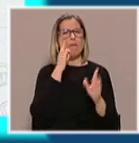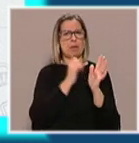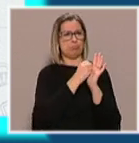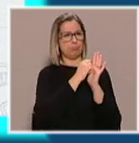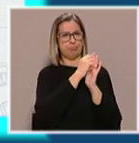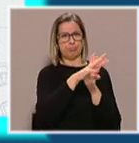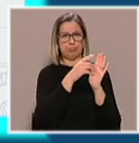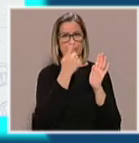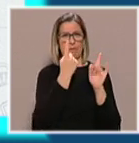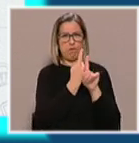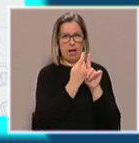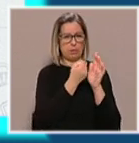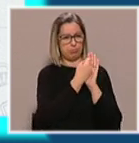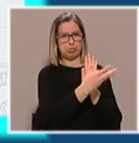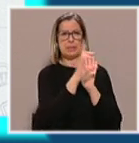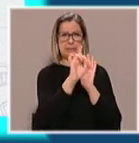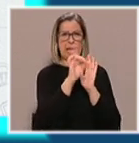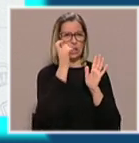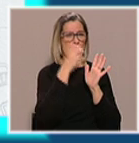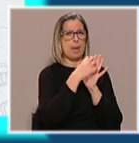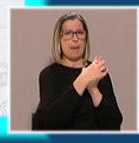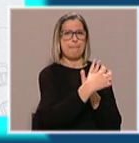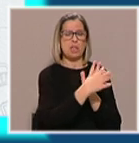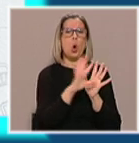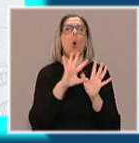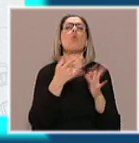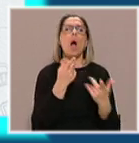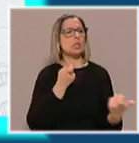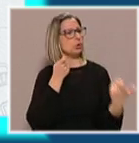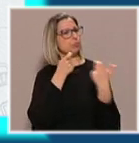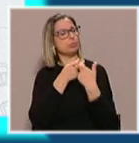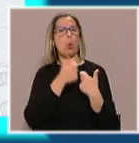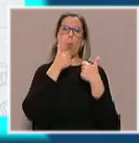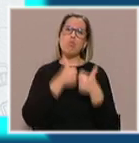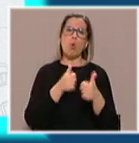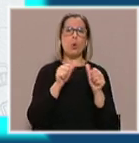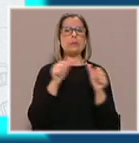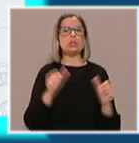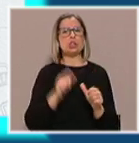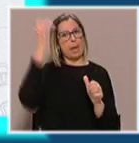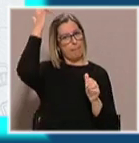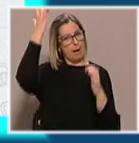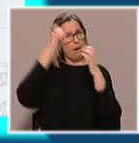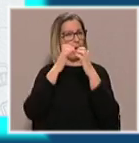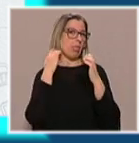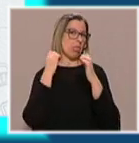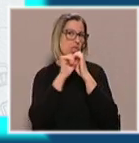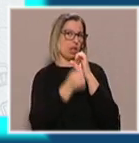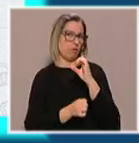são promotoras do bom encadeamento do sistema nervoso? A alimentação